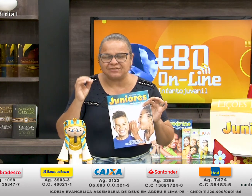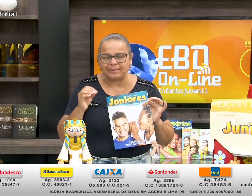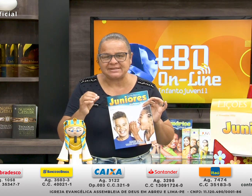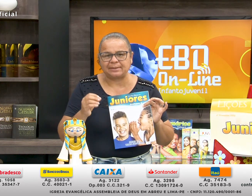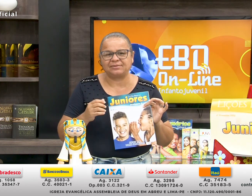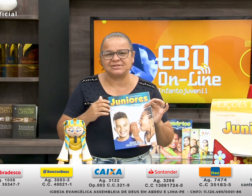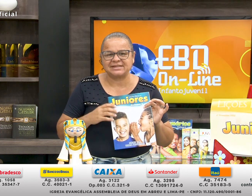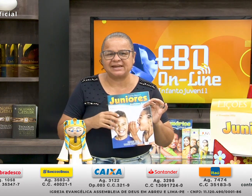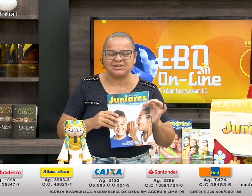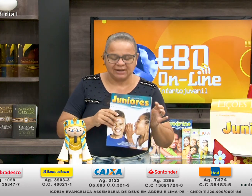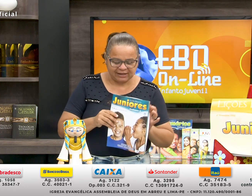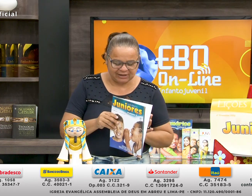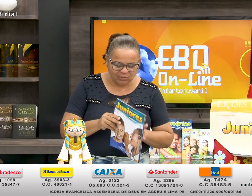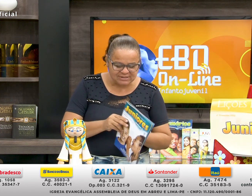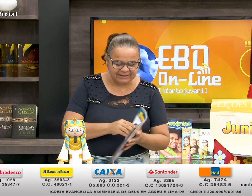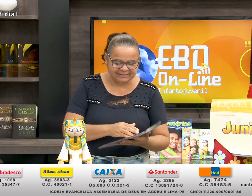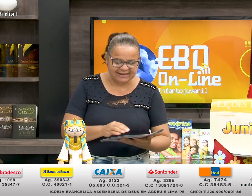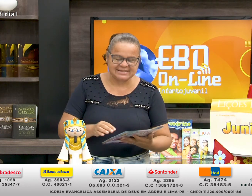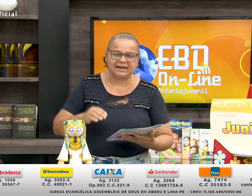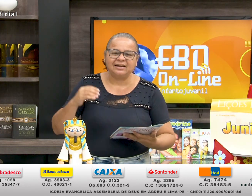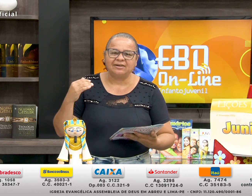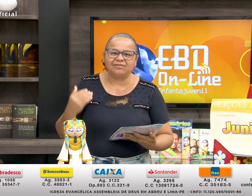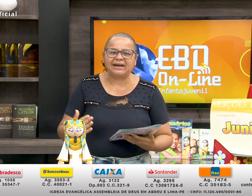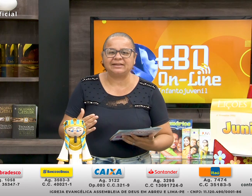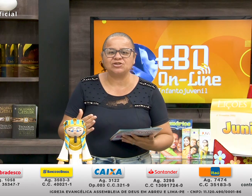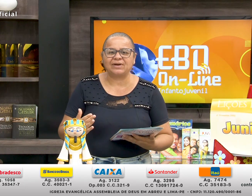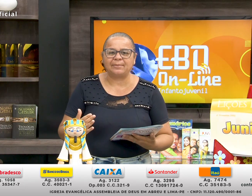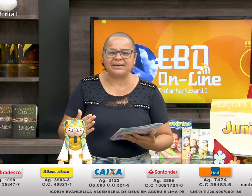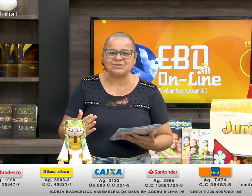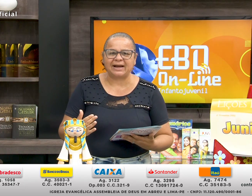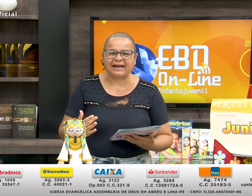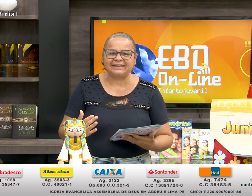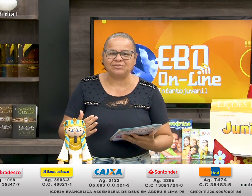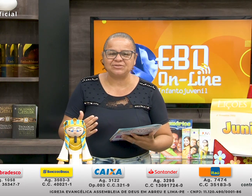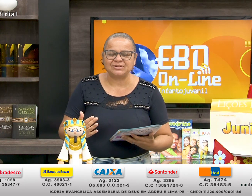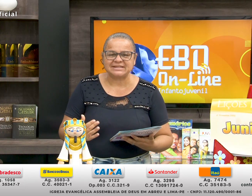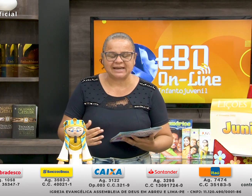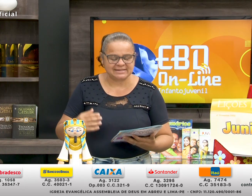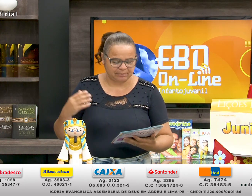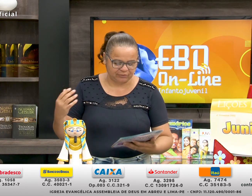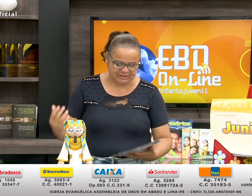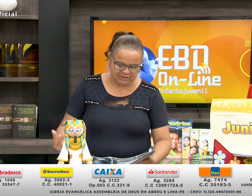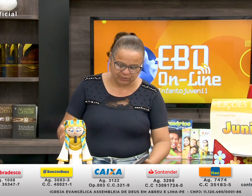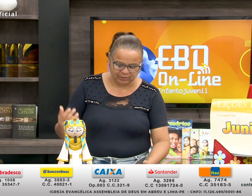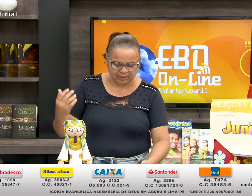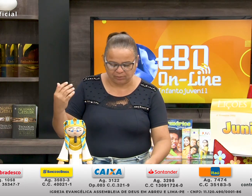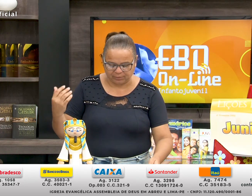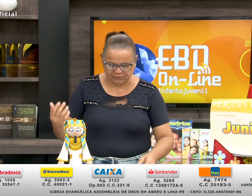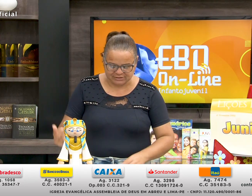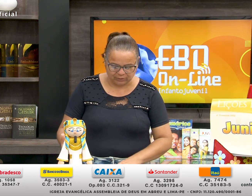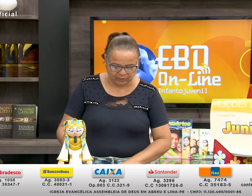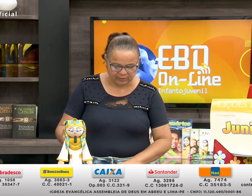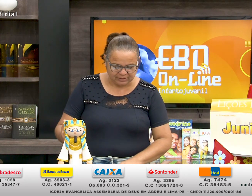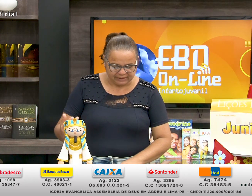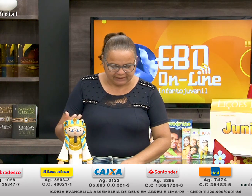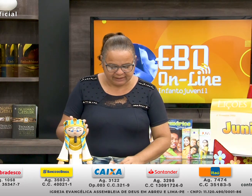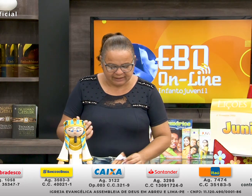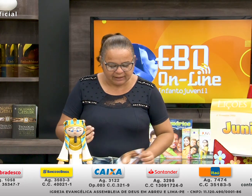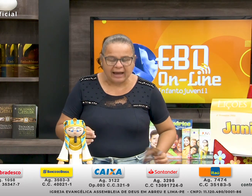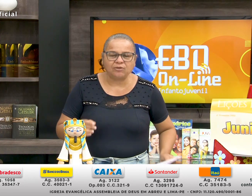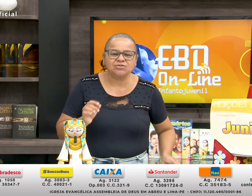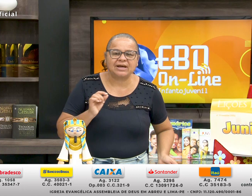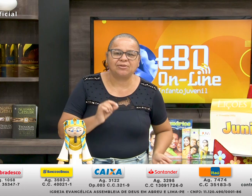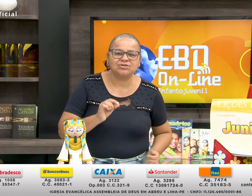a gente vai passar para vocês e com certeza Deus vai abençoar cada um de vocês, a professora, o professor